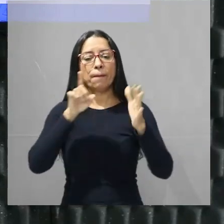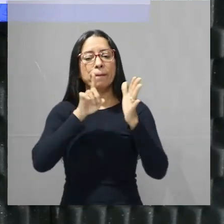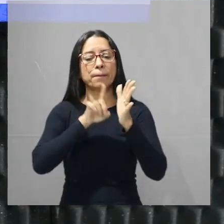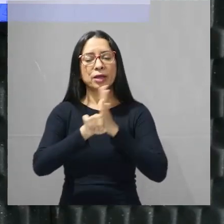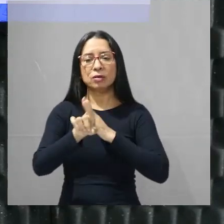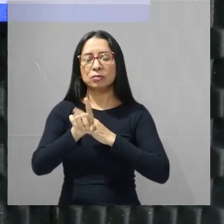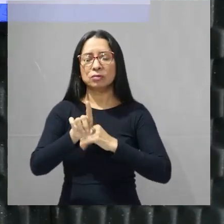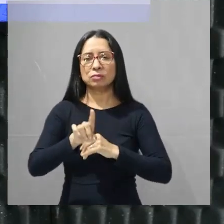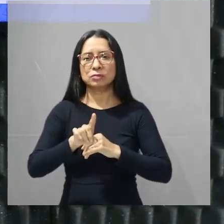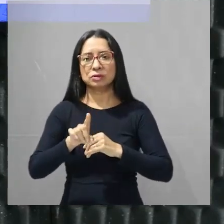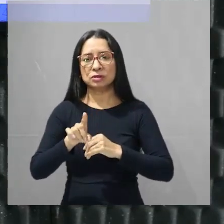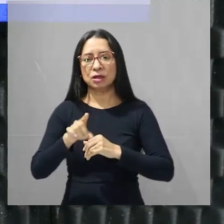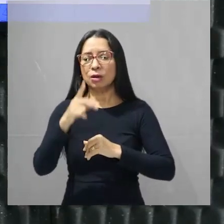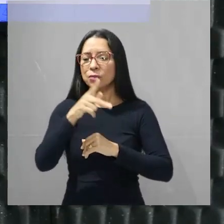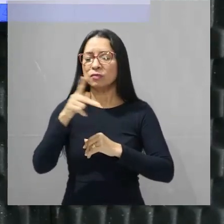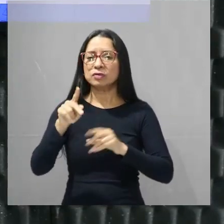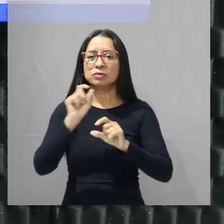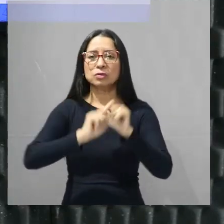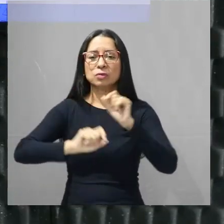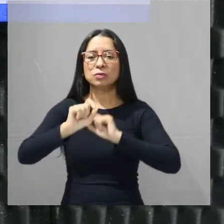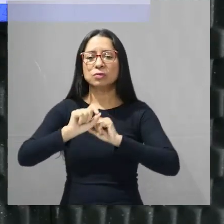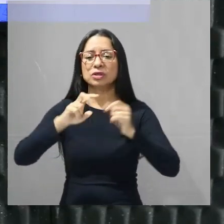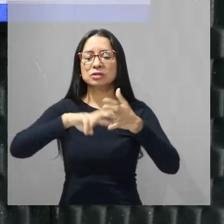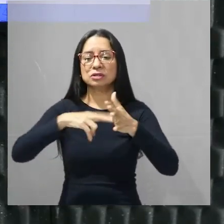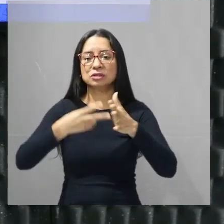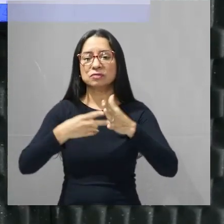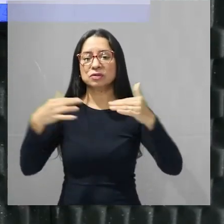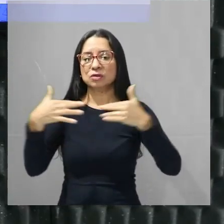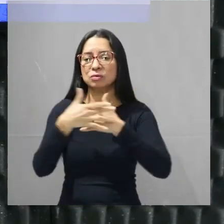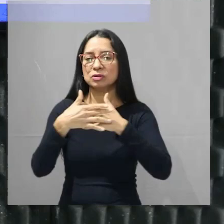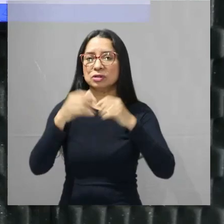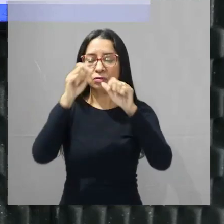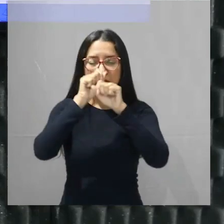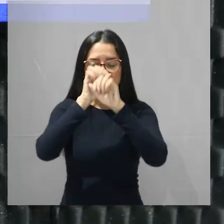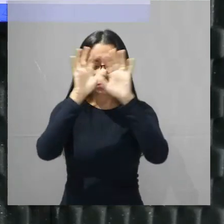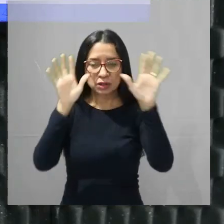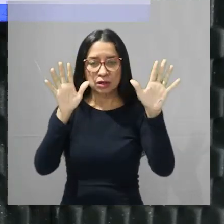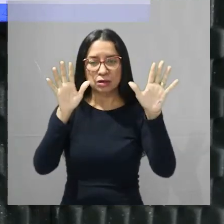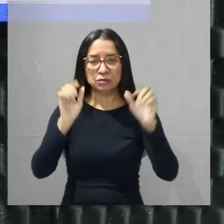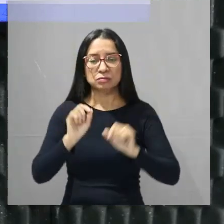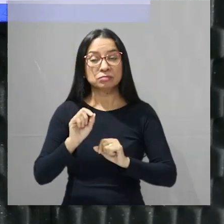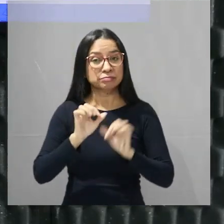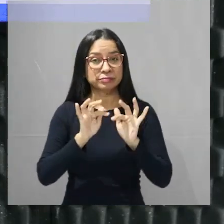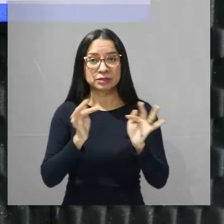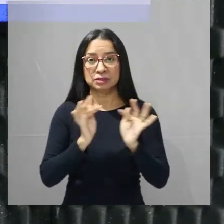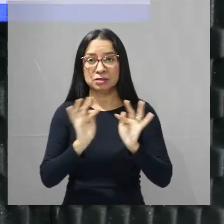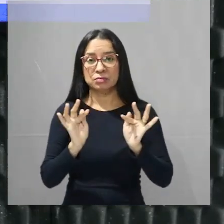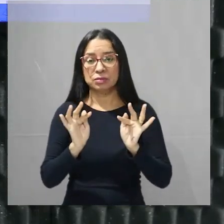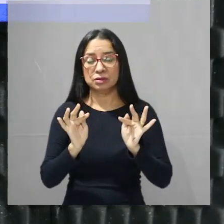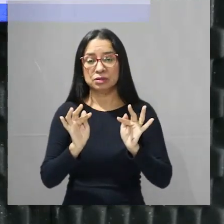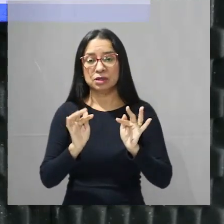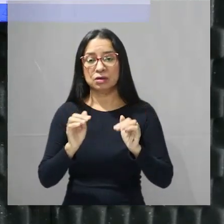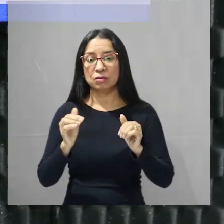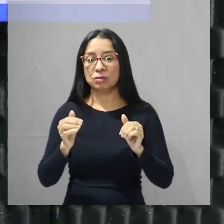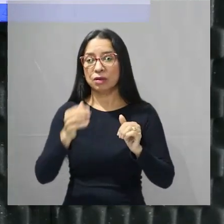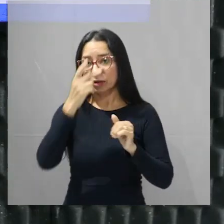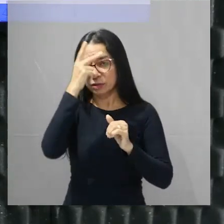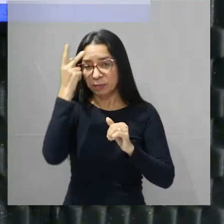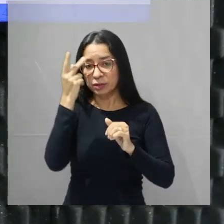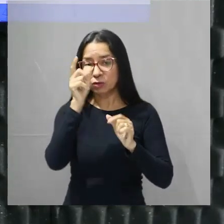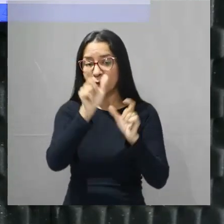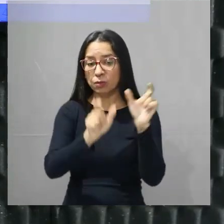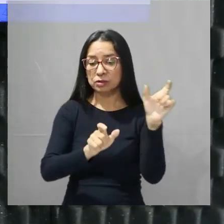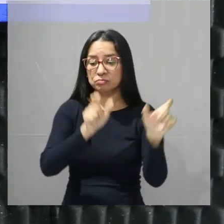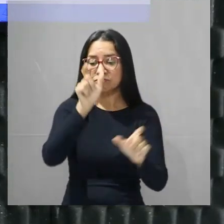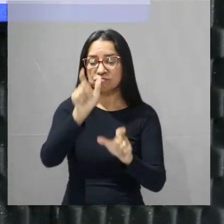Marcos, mas o que seria essa urbanização de maneira muito clara? É simples, é quando a população do espaço urbano começa a